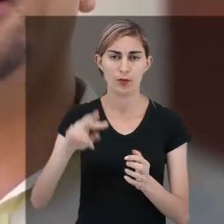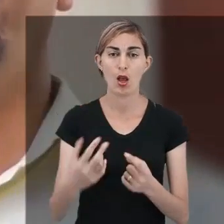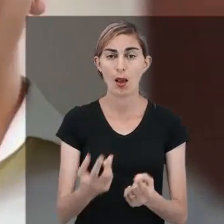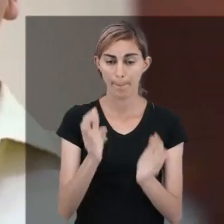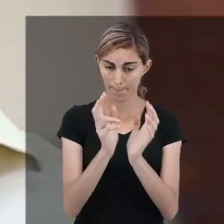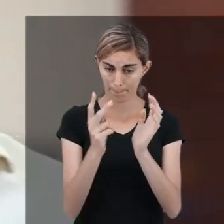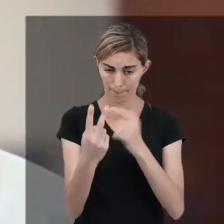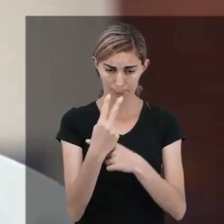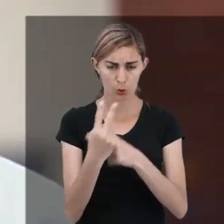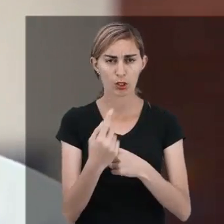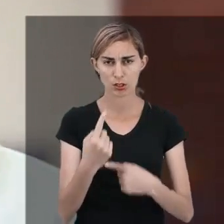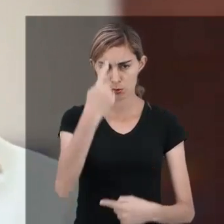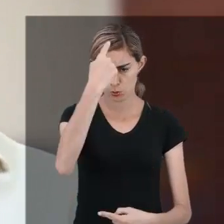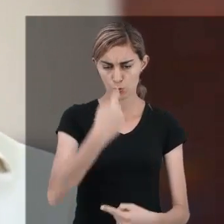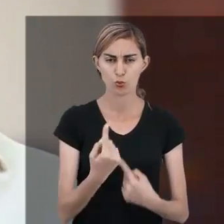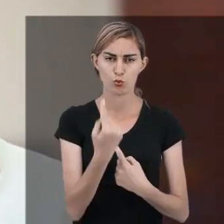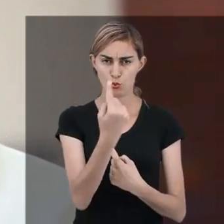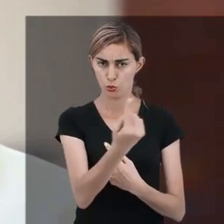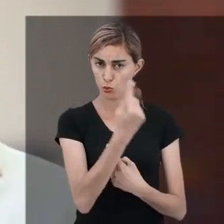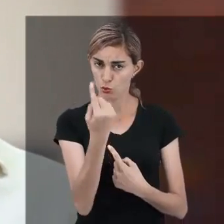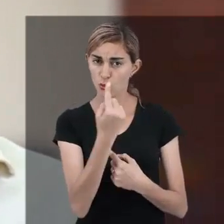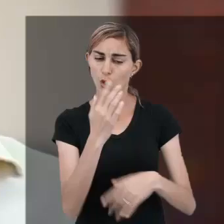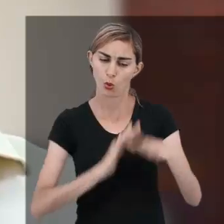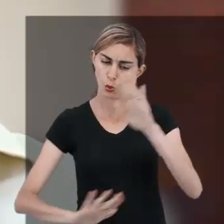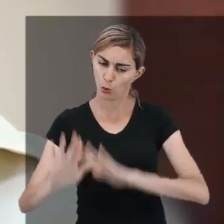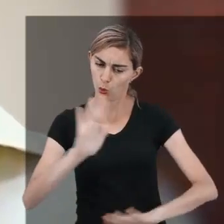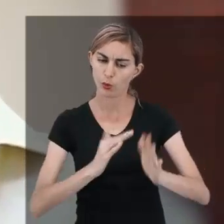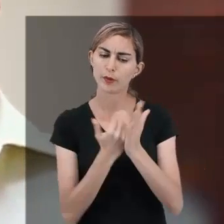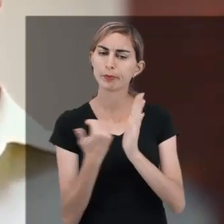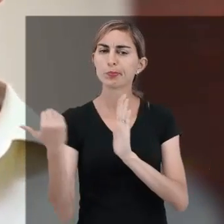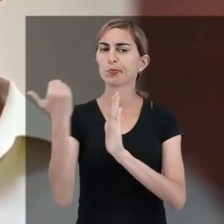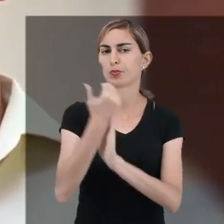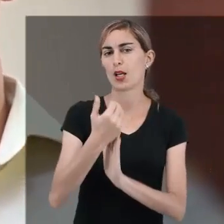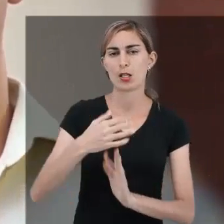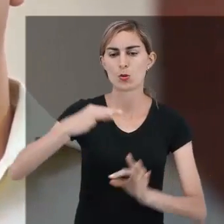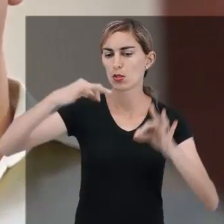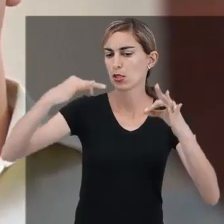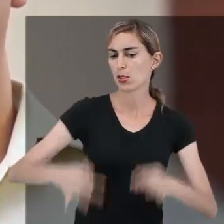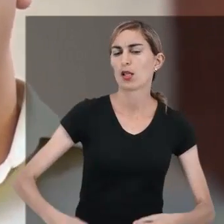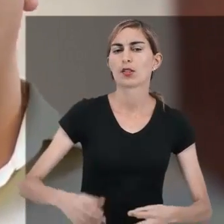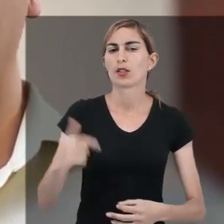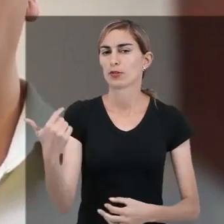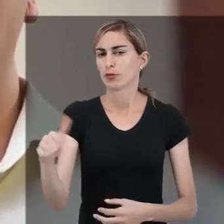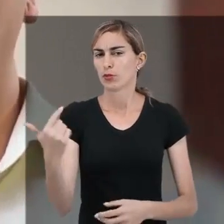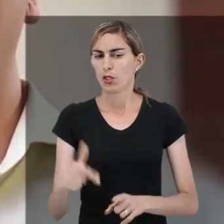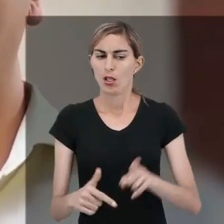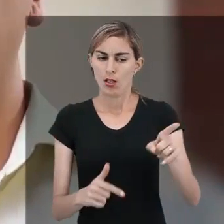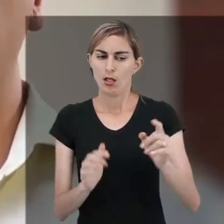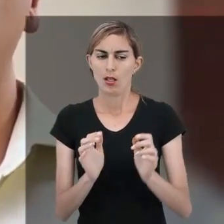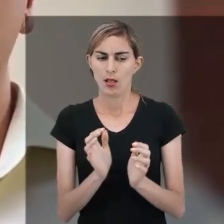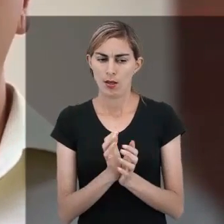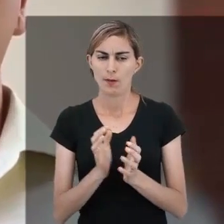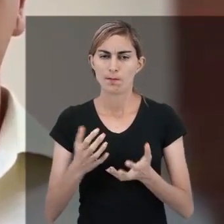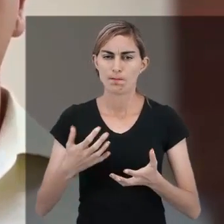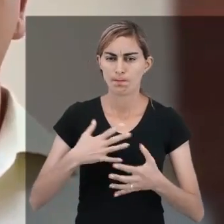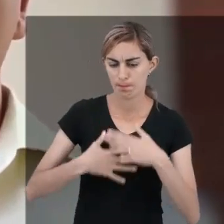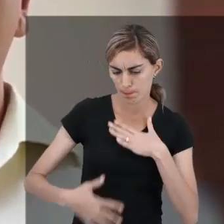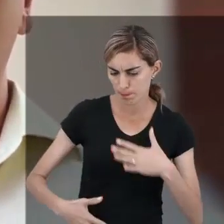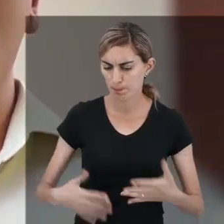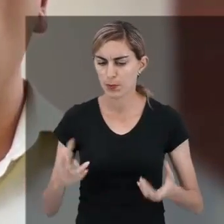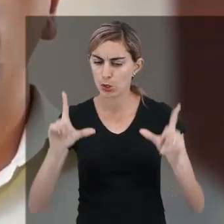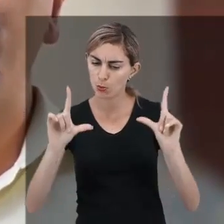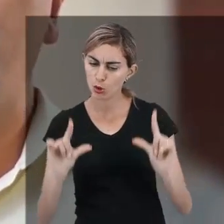individual é que vai requerer um cuidado maior. Você não tem a certeza de que aquele equipamento vai atenuar o teu